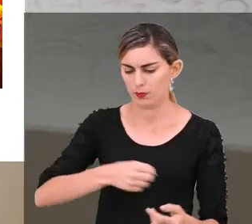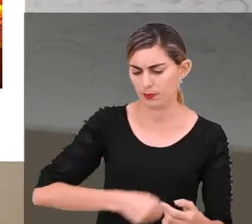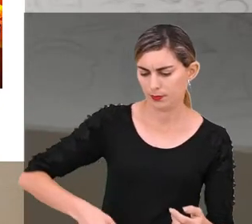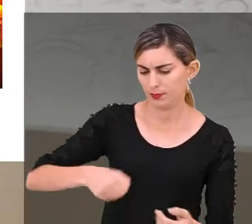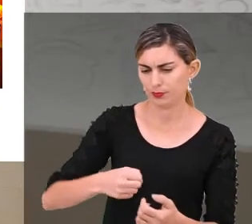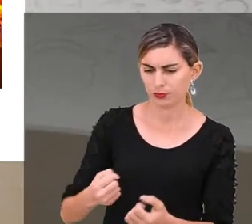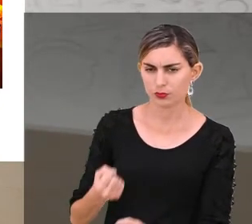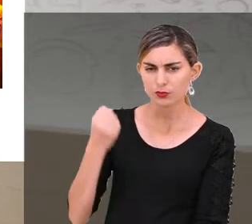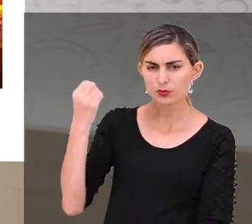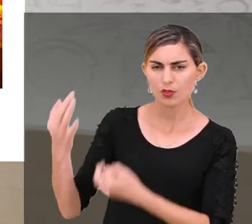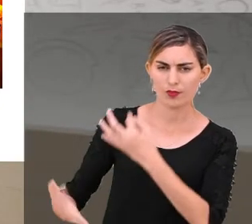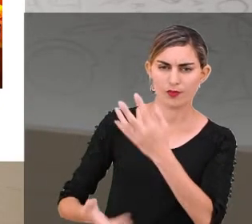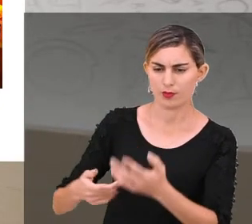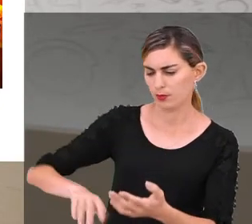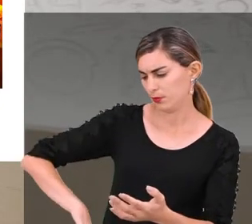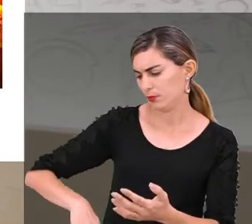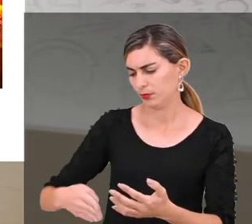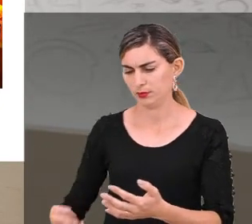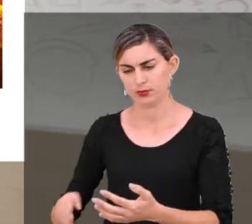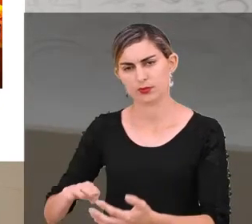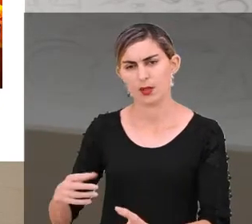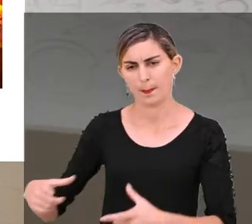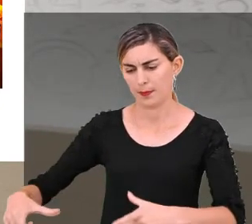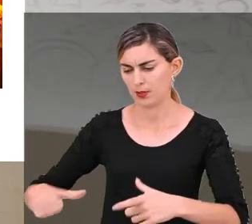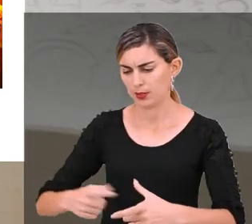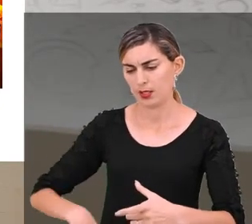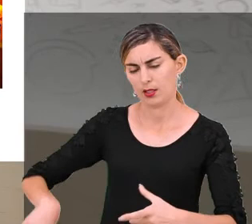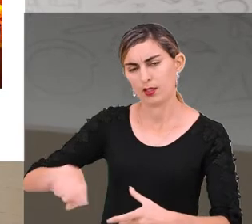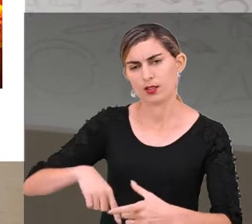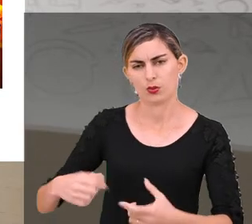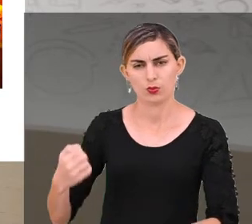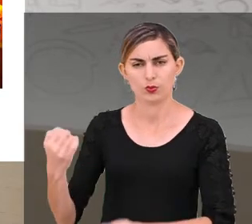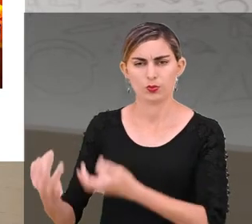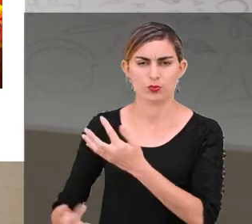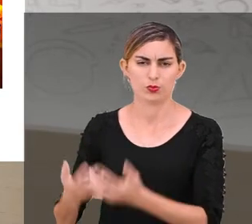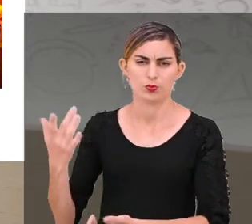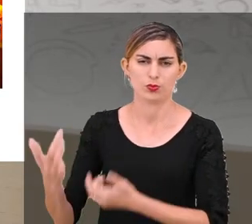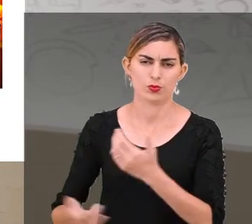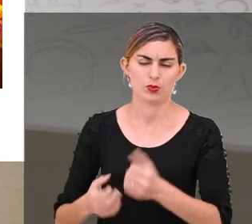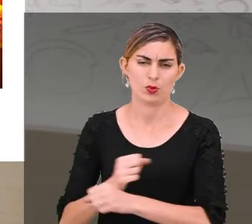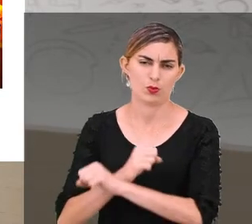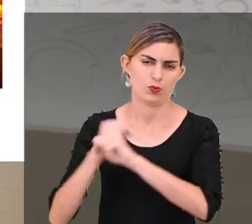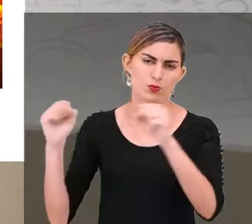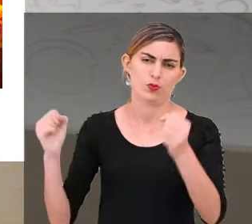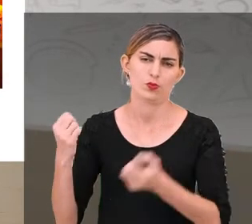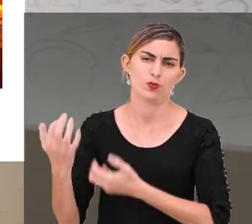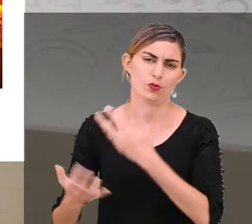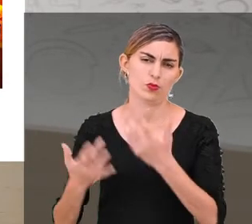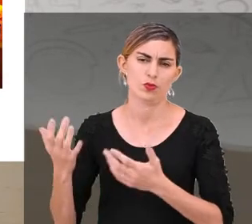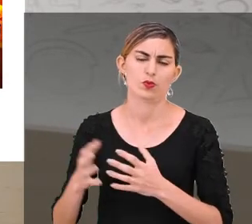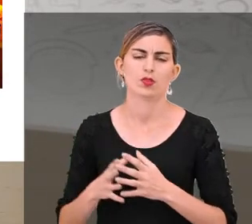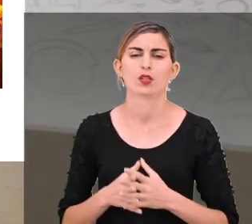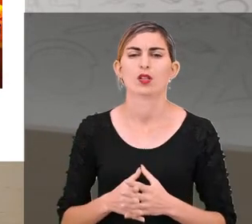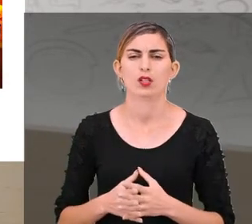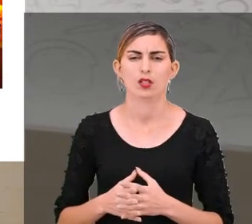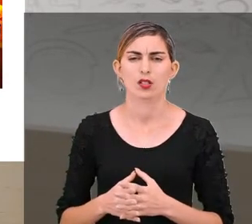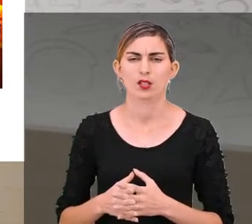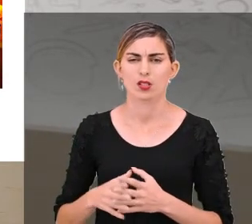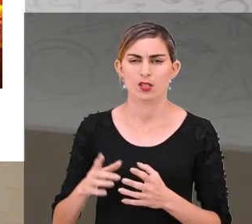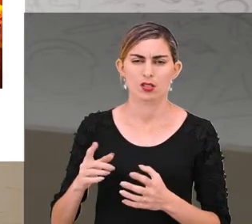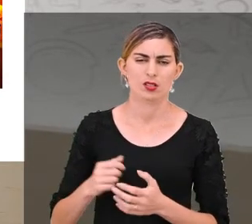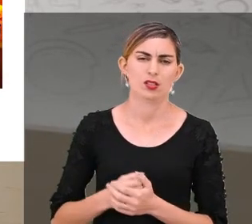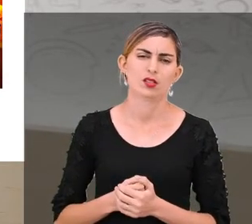outro cozinheiro que ele está mexendo, né, nas panelas onde tem explosão de fogo, né, onde o fogo ele